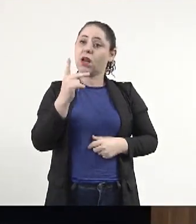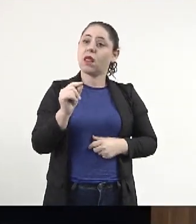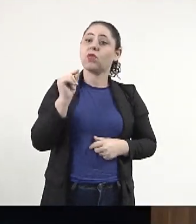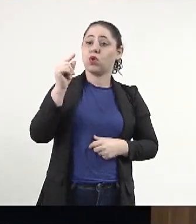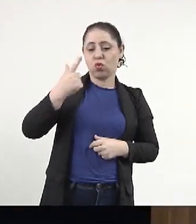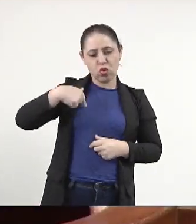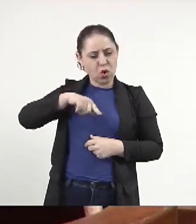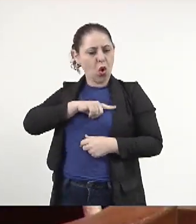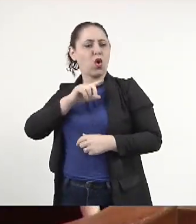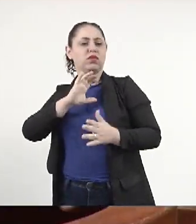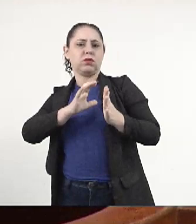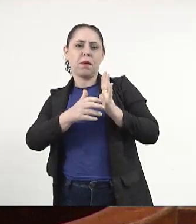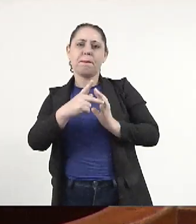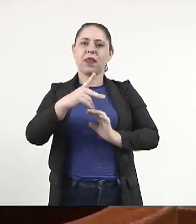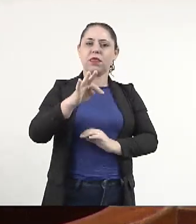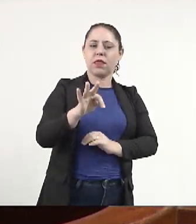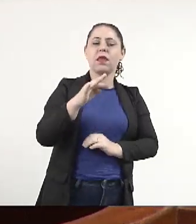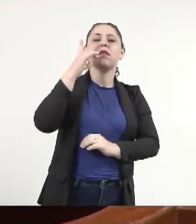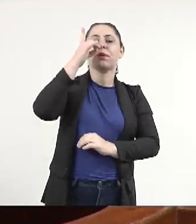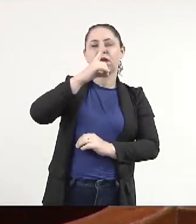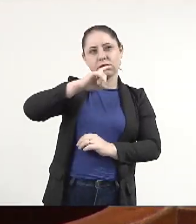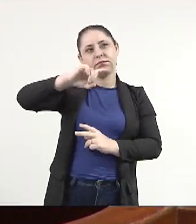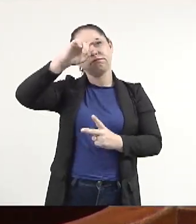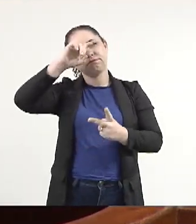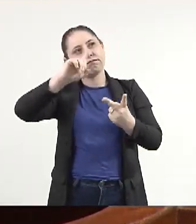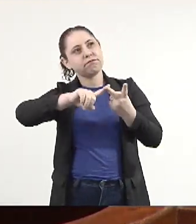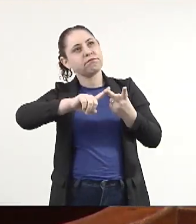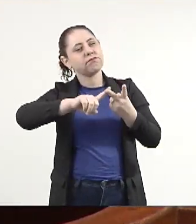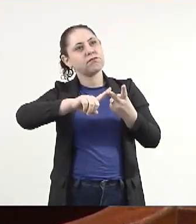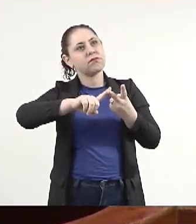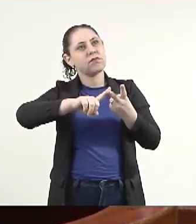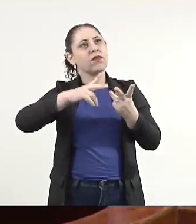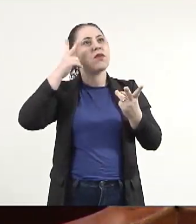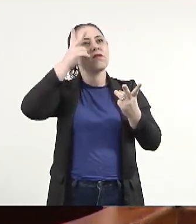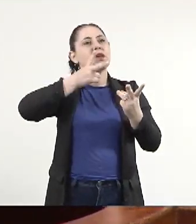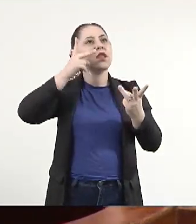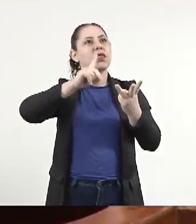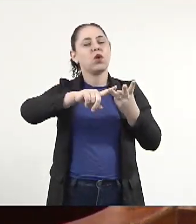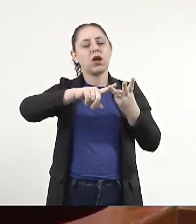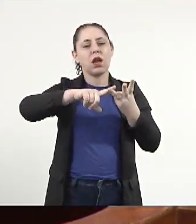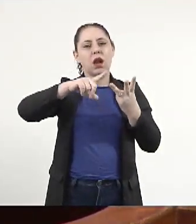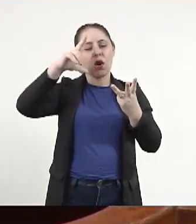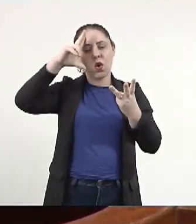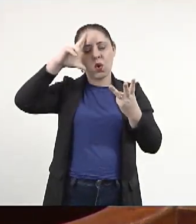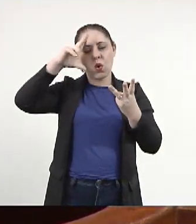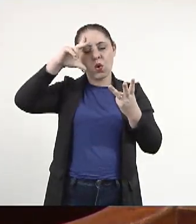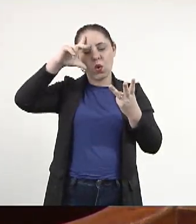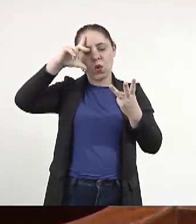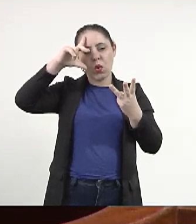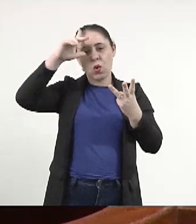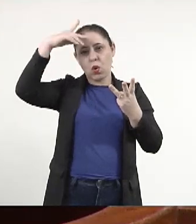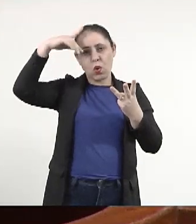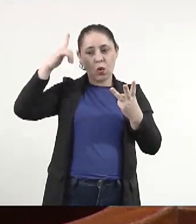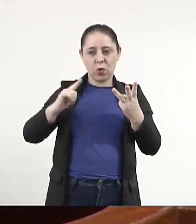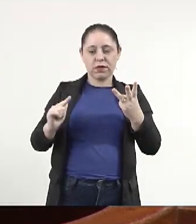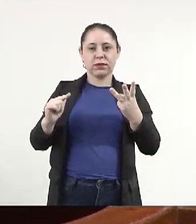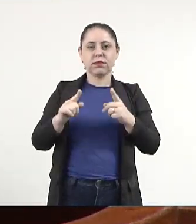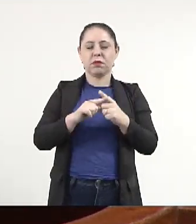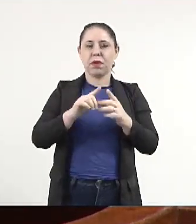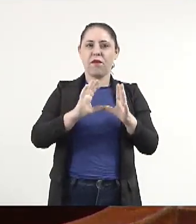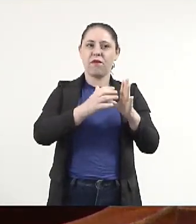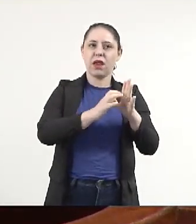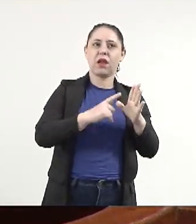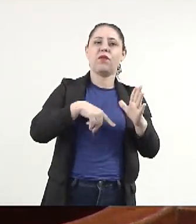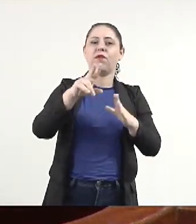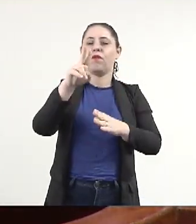dizendo que nós do PT, o deputado Zeca, a vereadora Luísa Ribeiro, mais alguns do PT, o